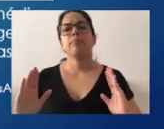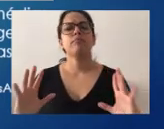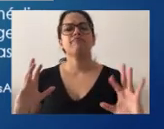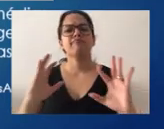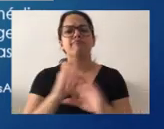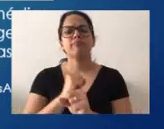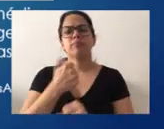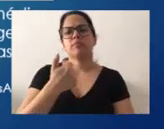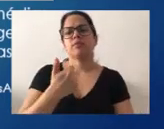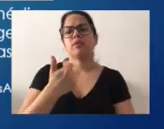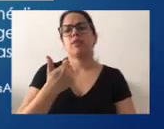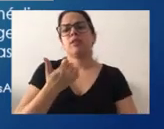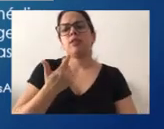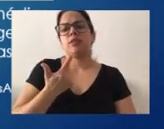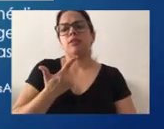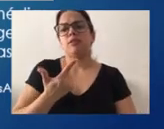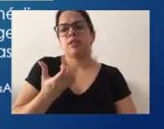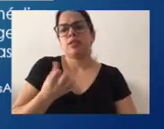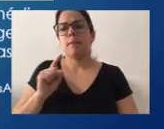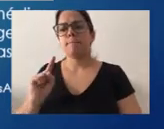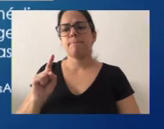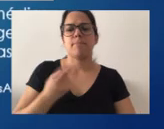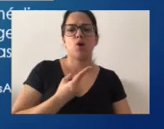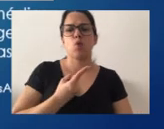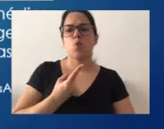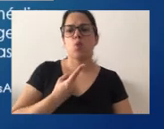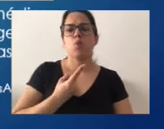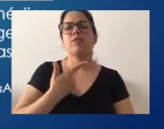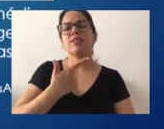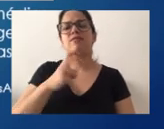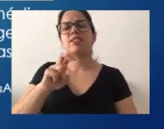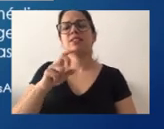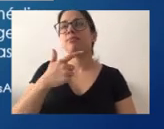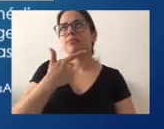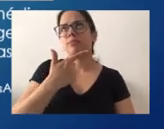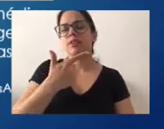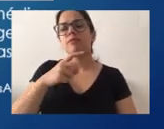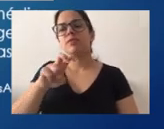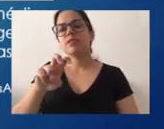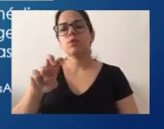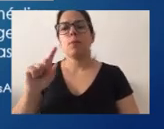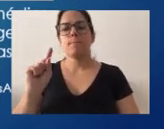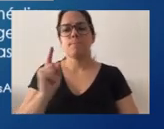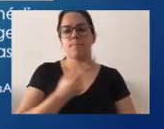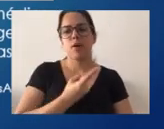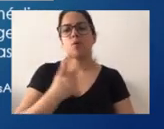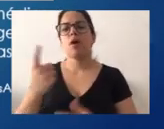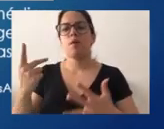125.647 acidentes por ano, relacionado com agentes físicos, né, veículos de transporte e máquinas e equipamentos.